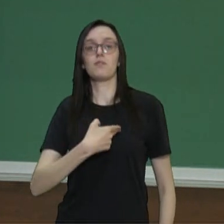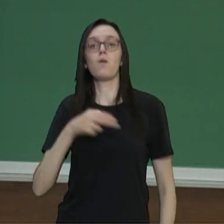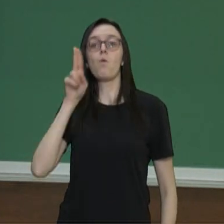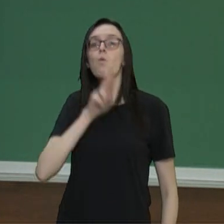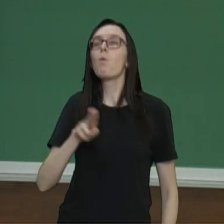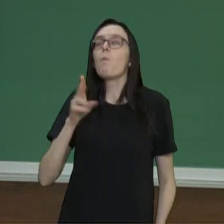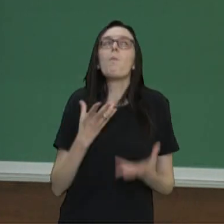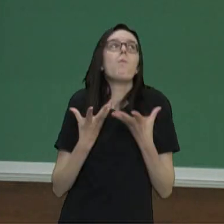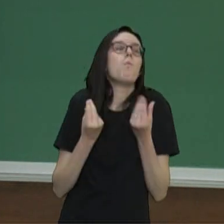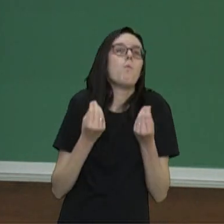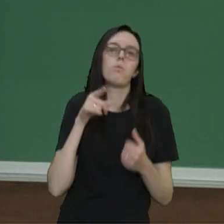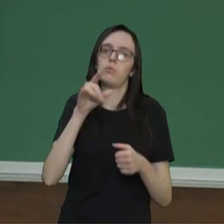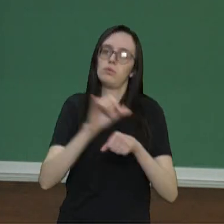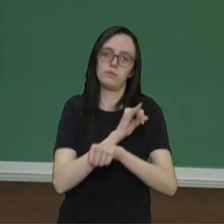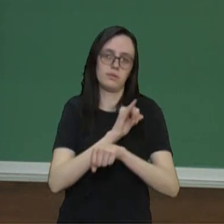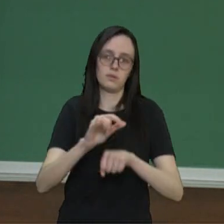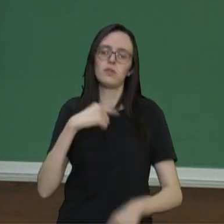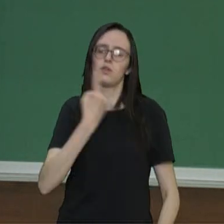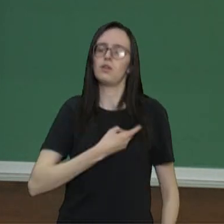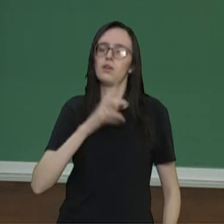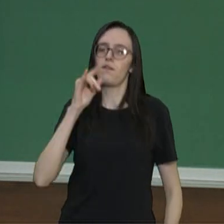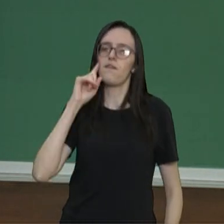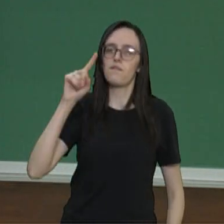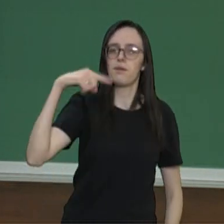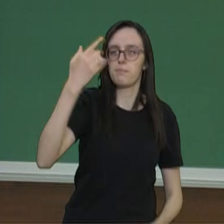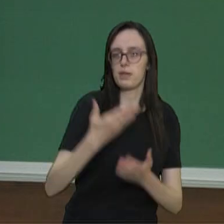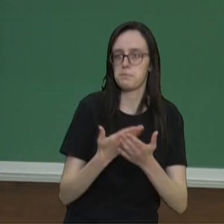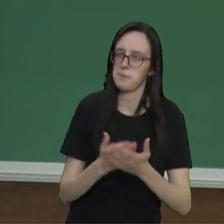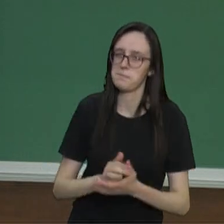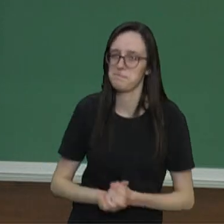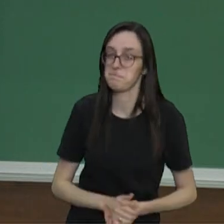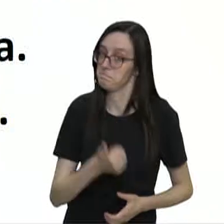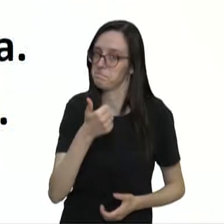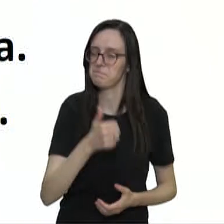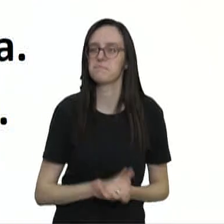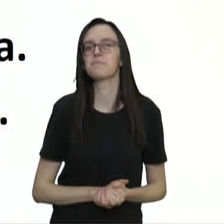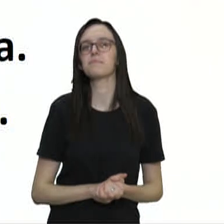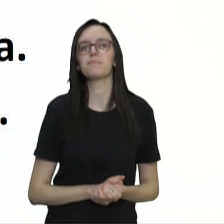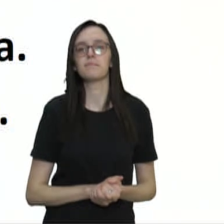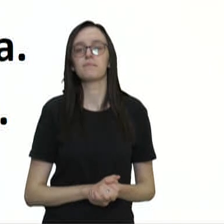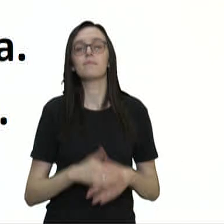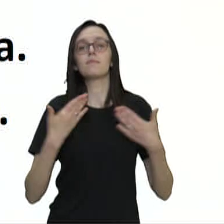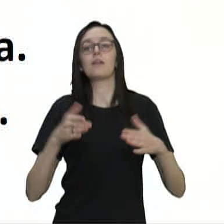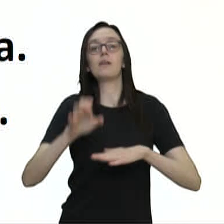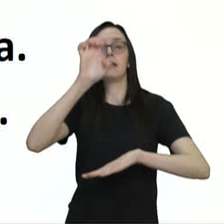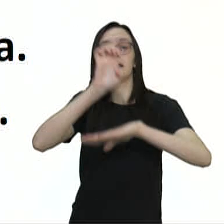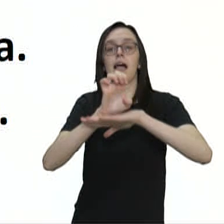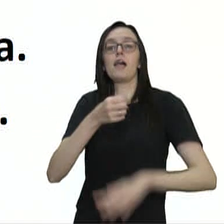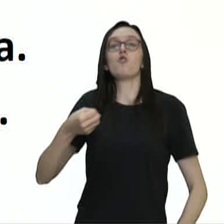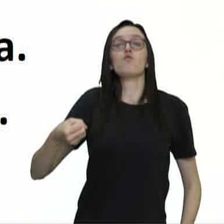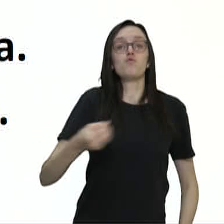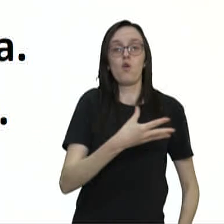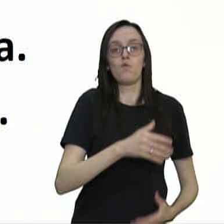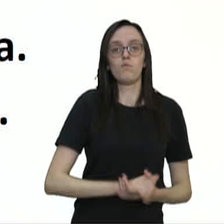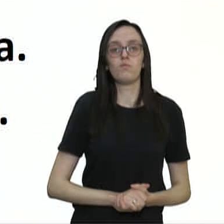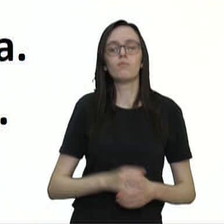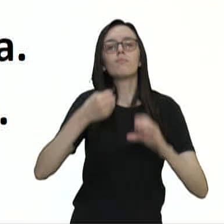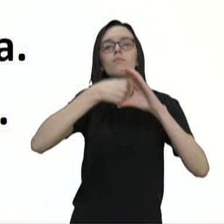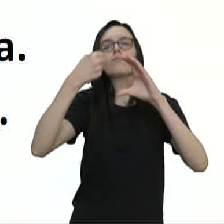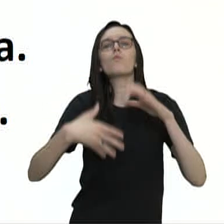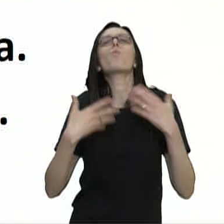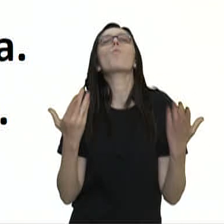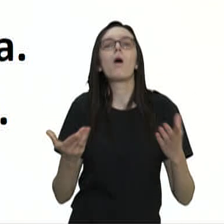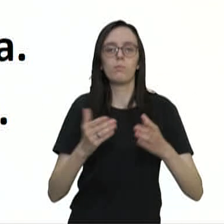usou muito essa ferramenta, e a gente vai ver isso até em próximas aulas, né? Então, Estado Novo.